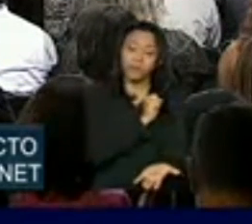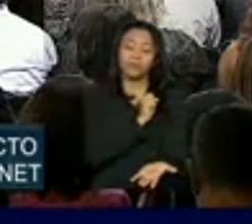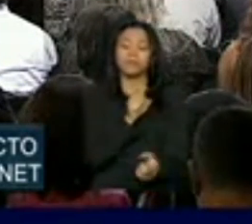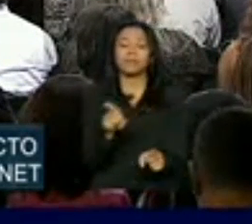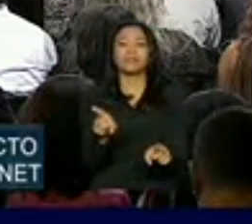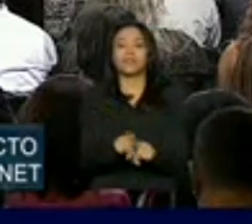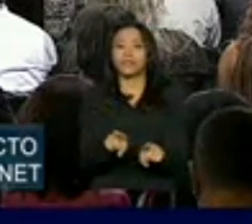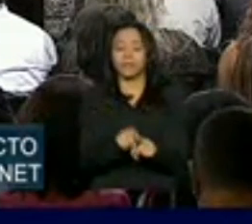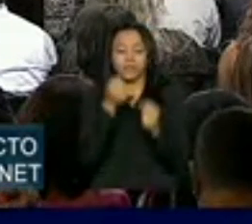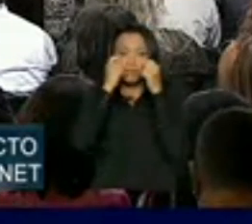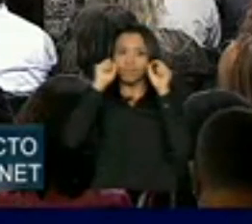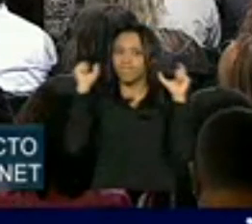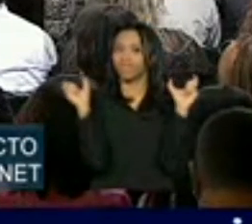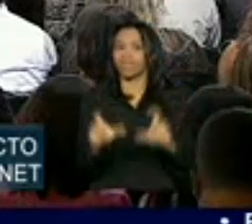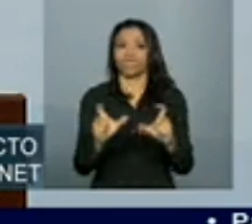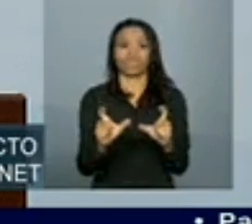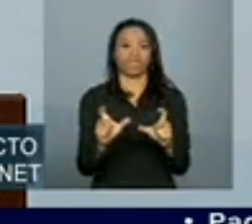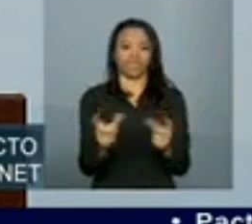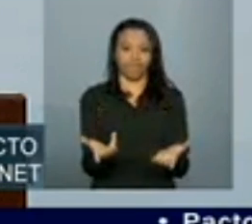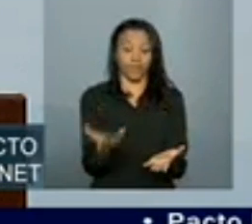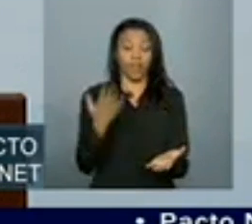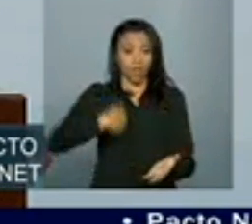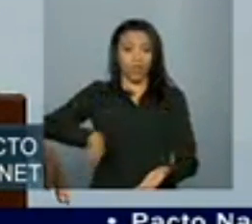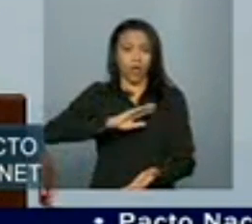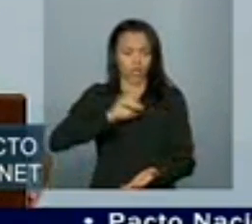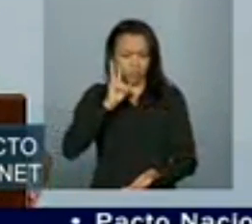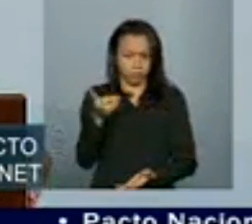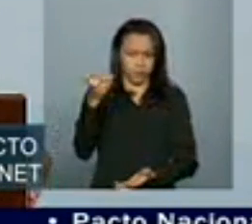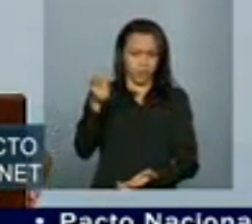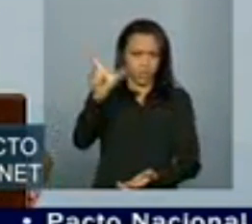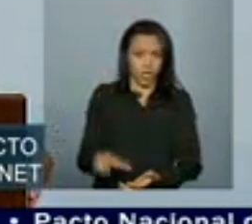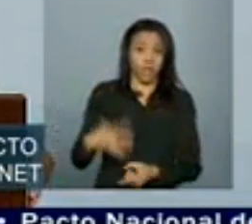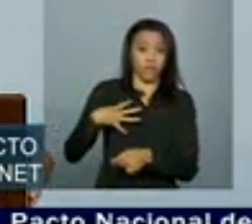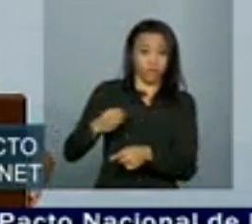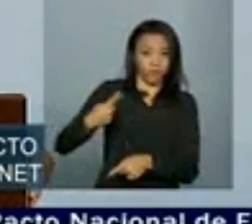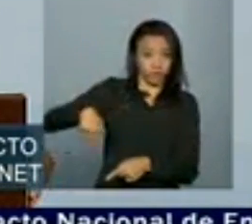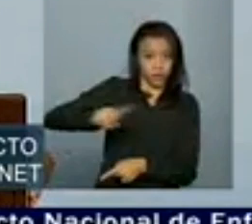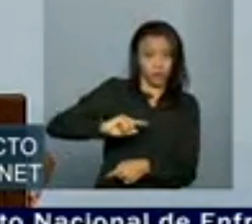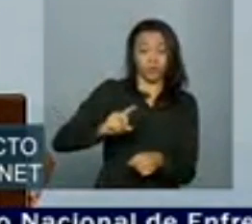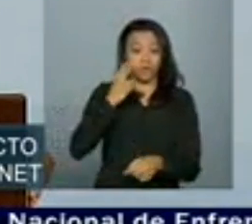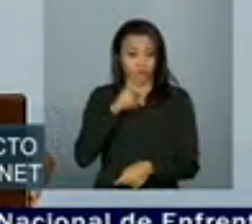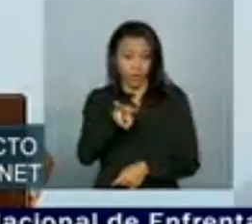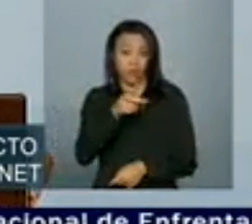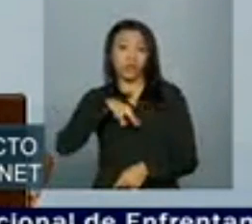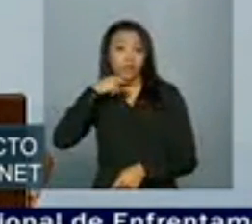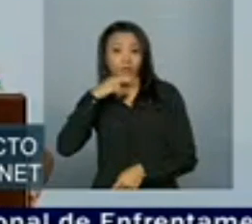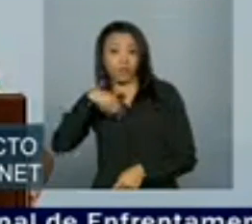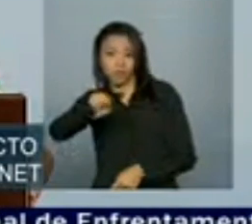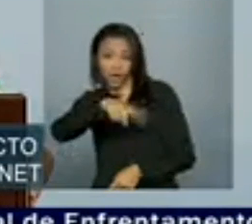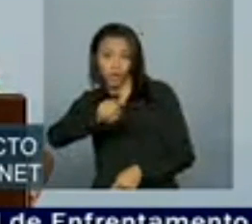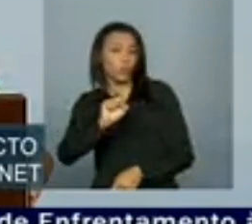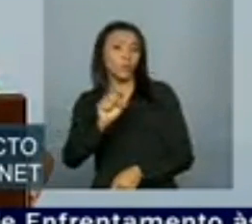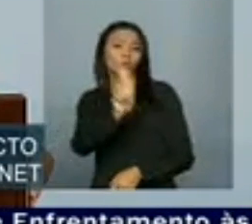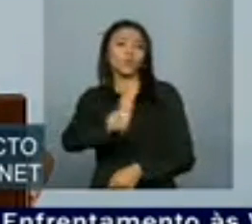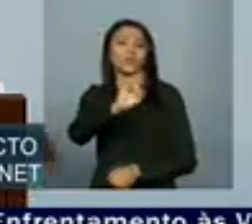muito instigante. Nós vemos nossos filhos, nossos netos usarem a